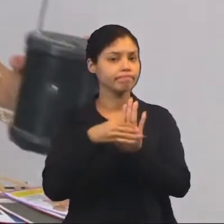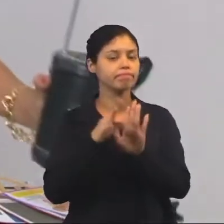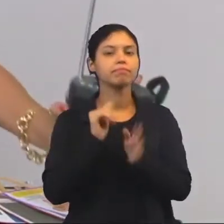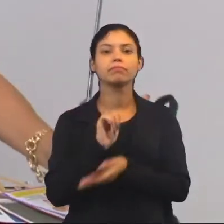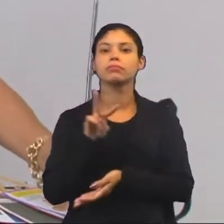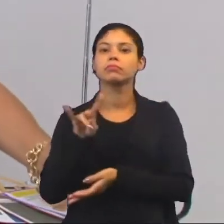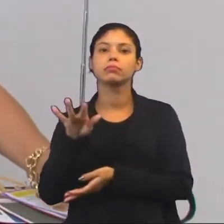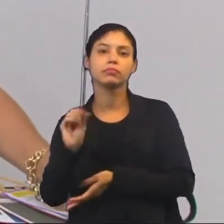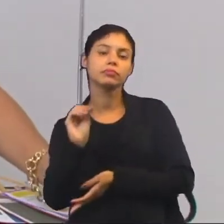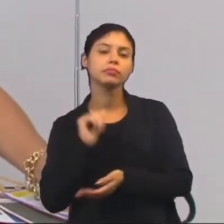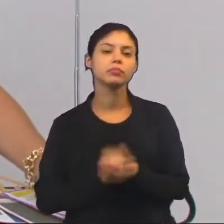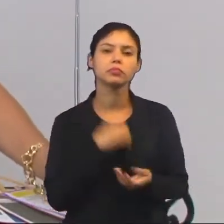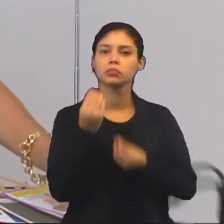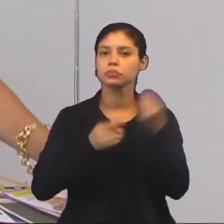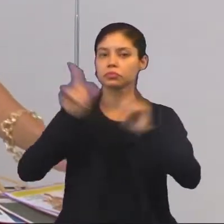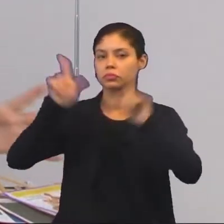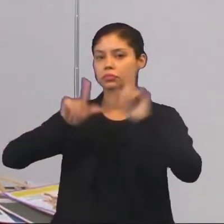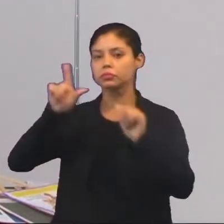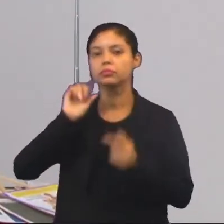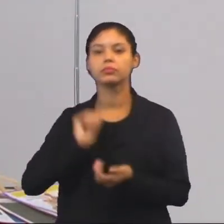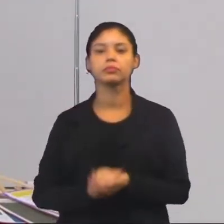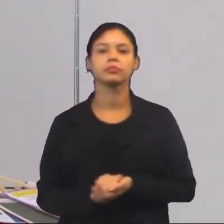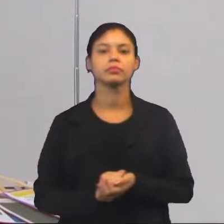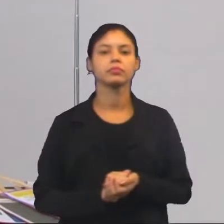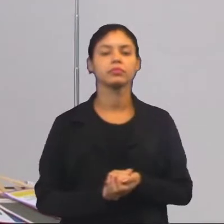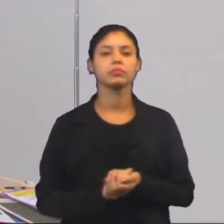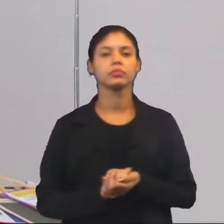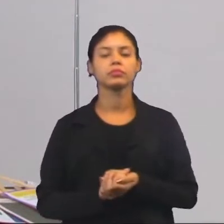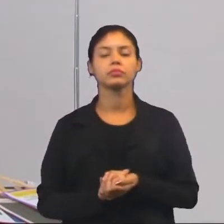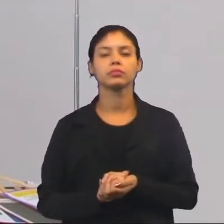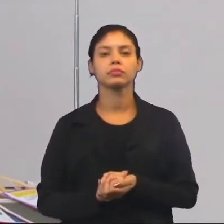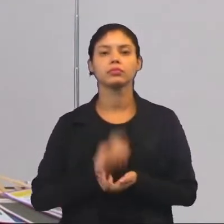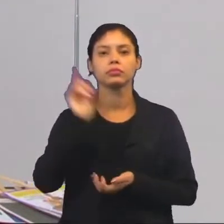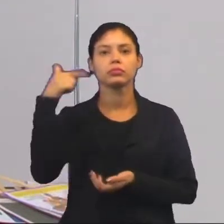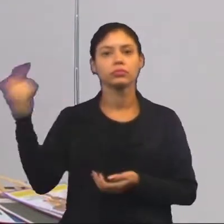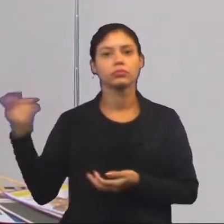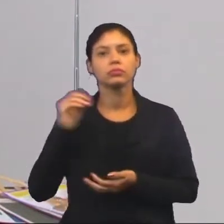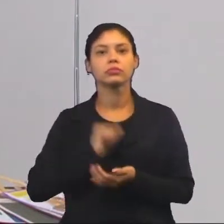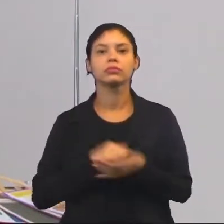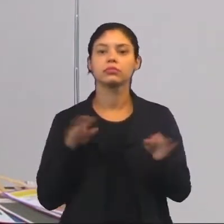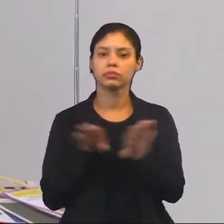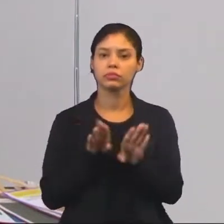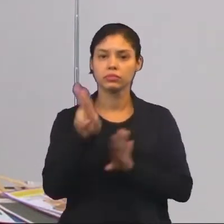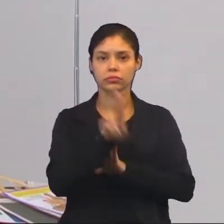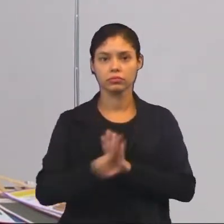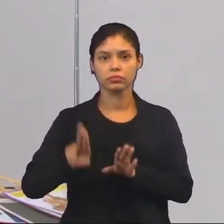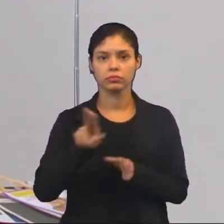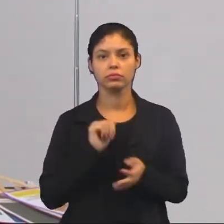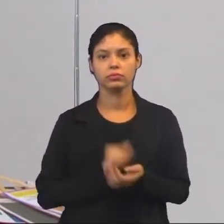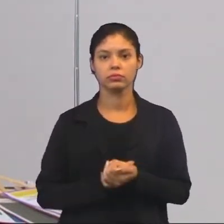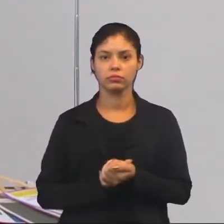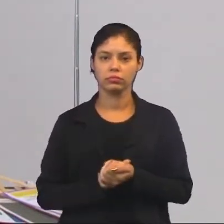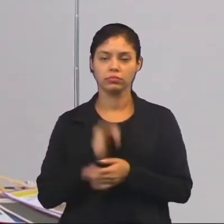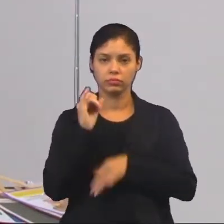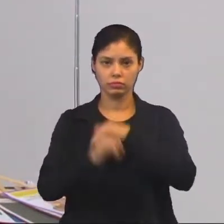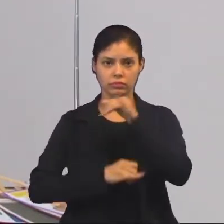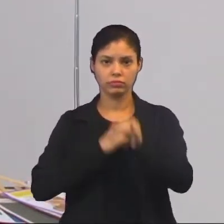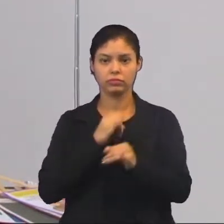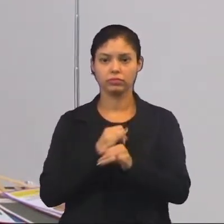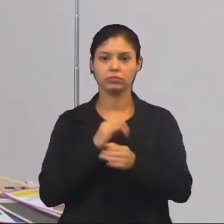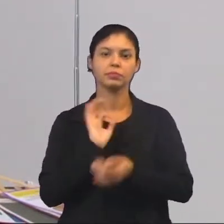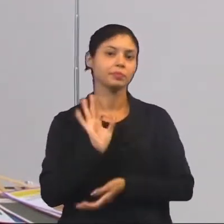ao vivo, tanto pela televisão como em outros meios, né, utilizando a